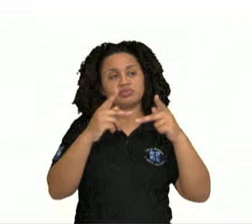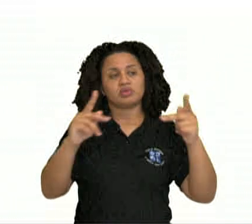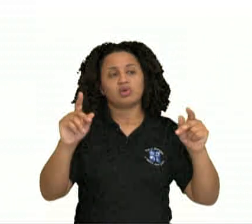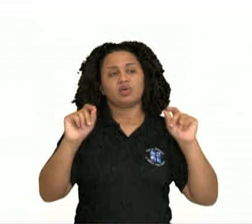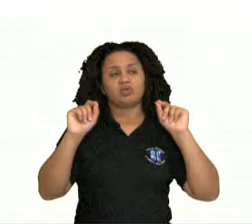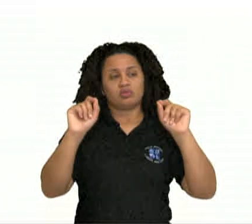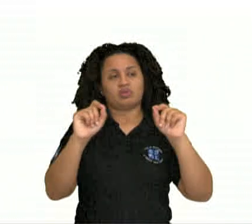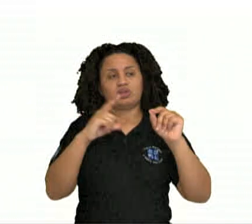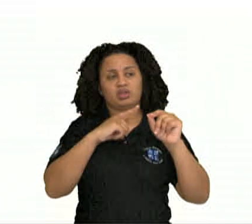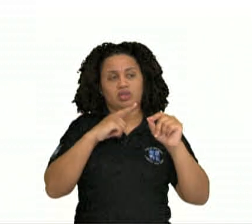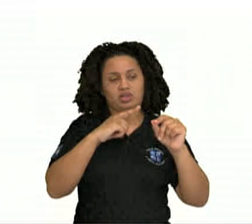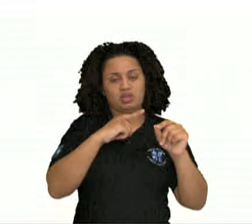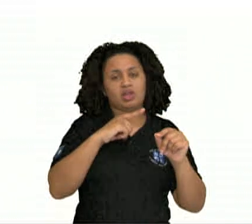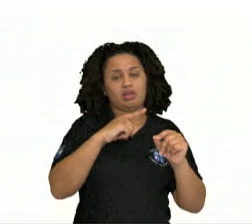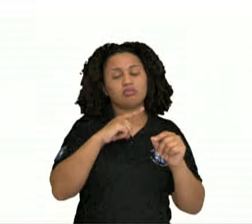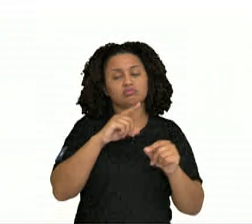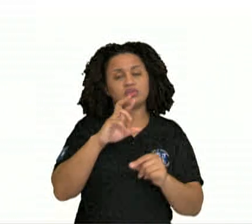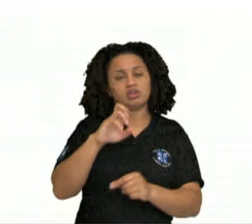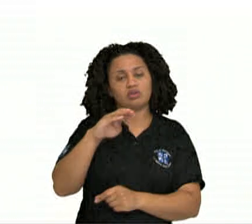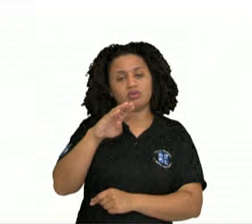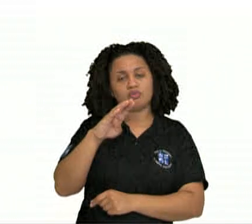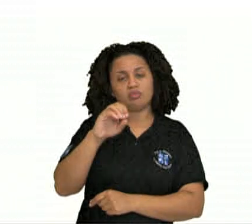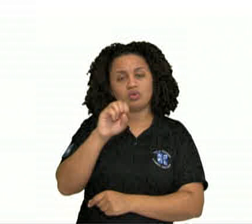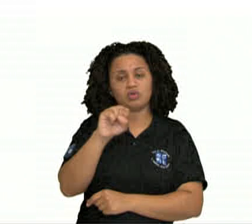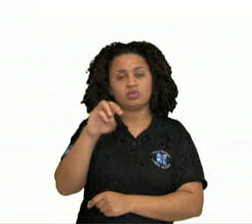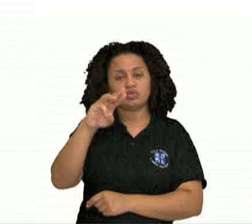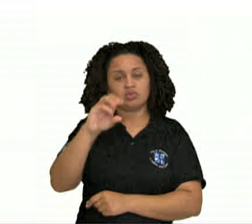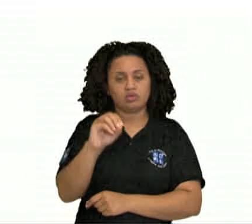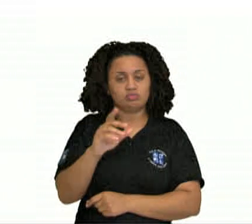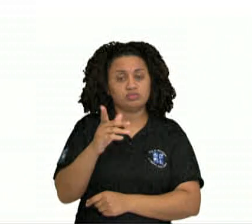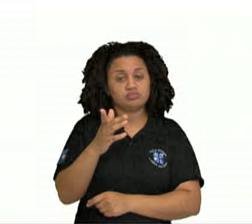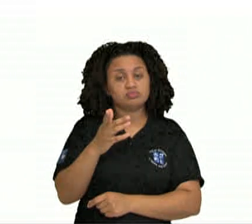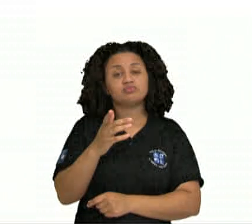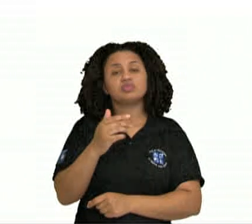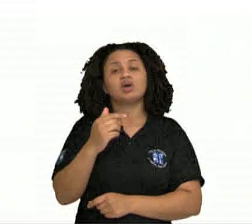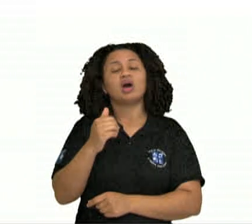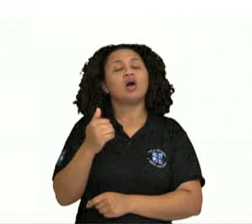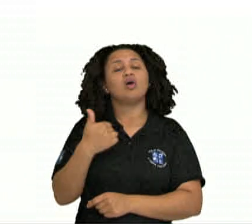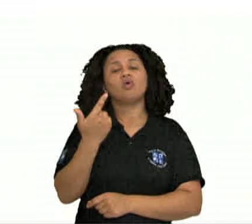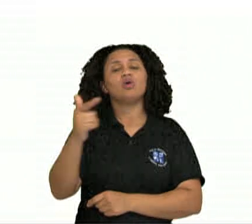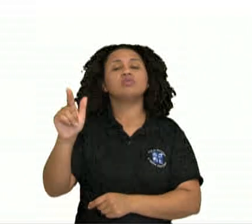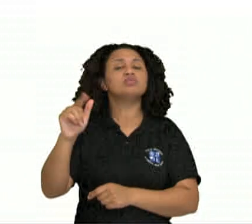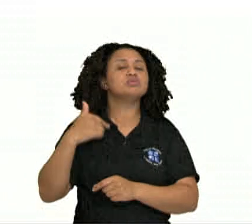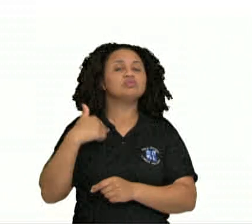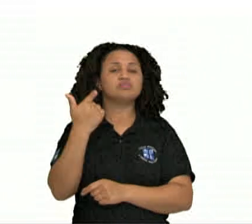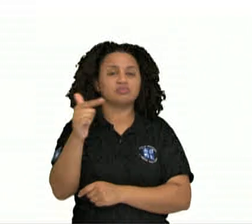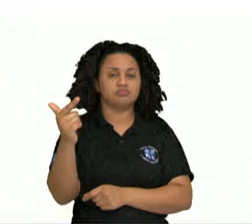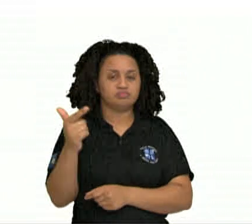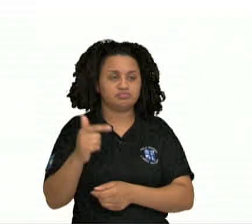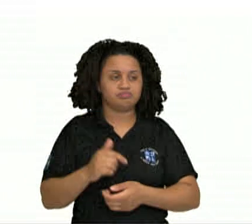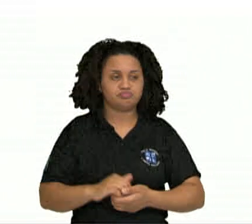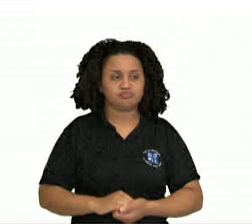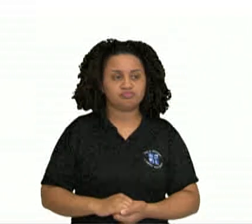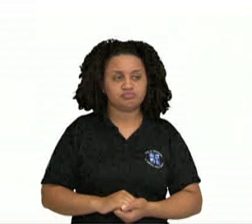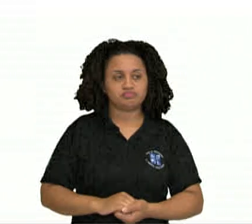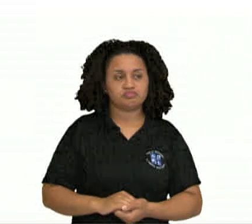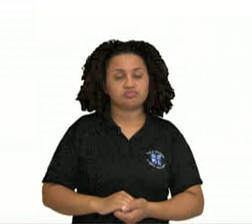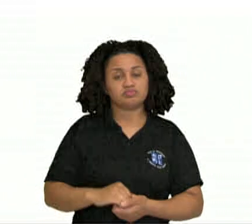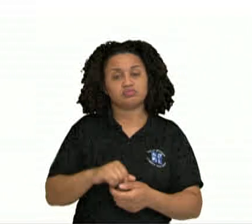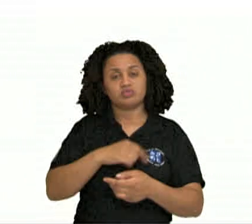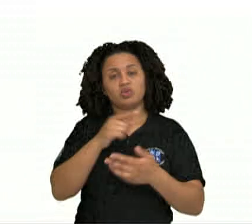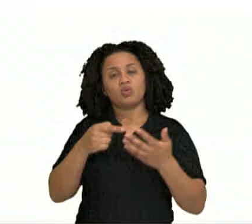aquele que tem ribossomos o granuloso né e produção de lipídios aquele que não tem os ribossomos aderidos o